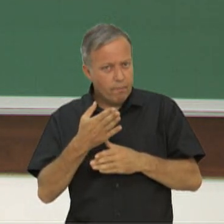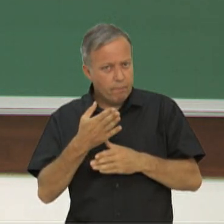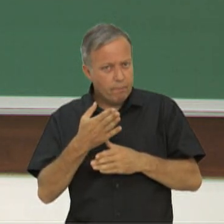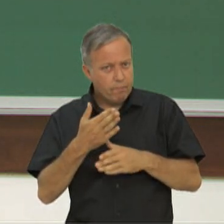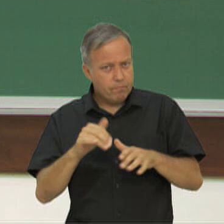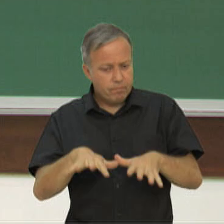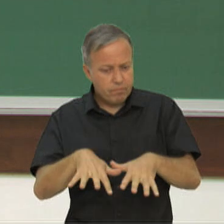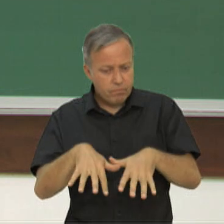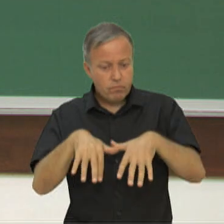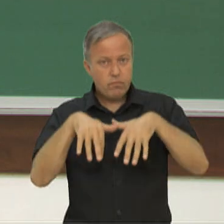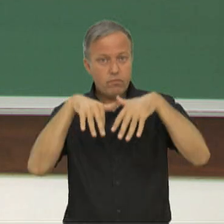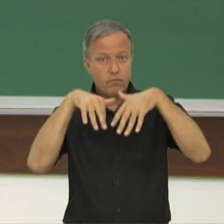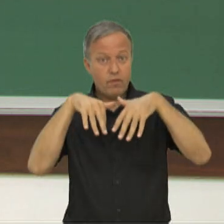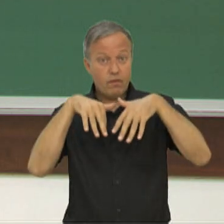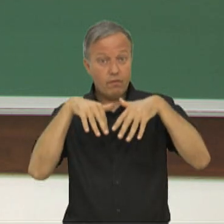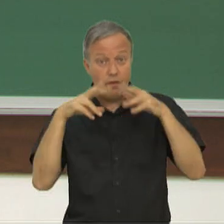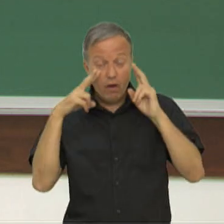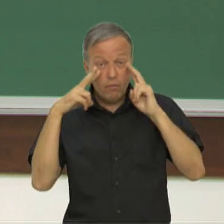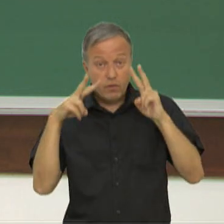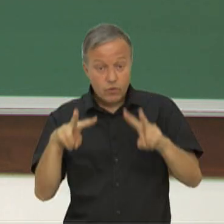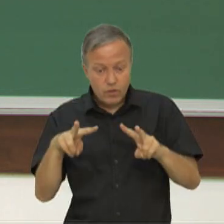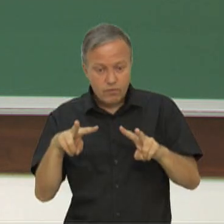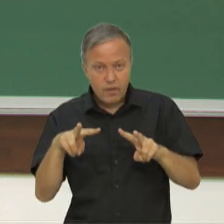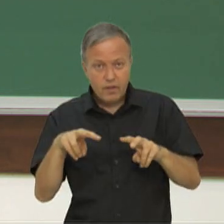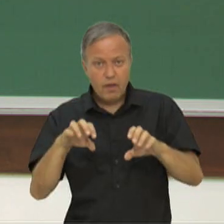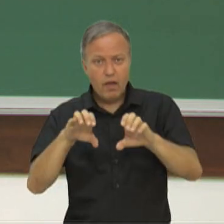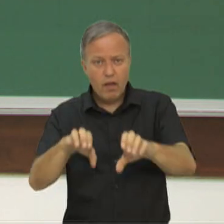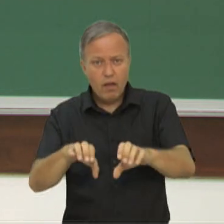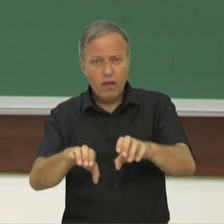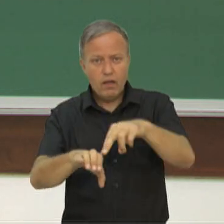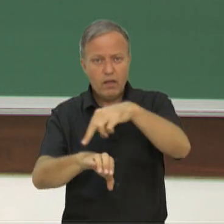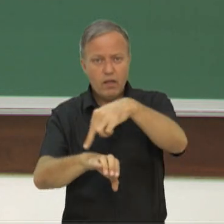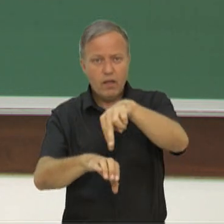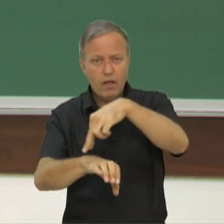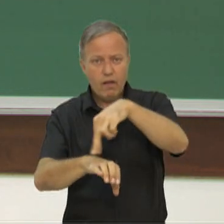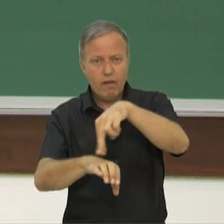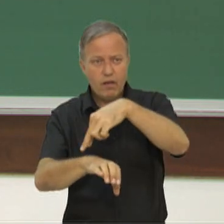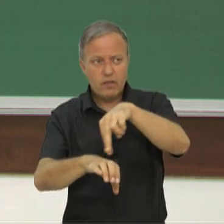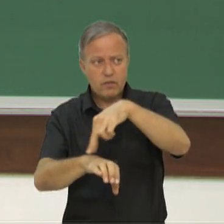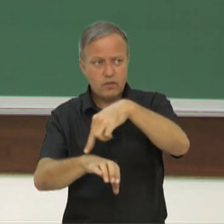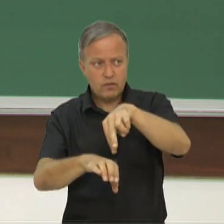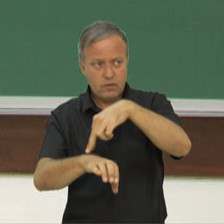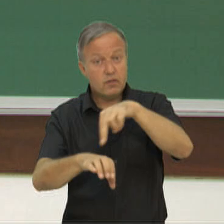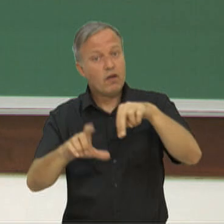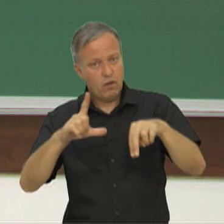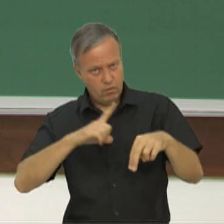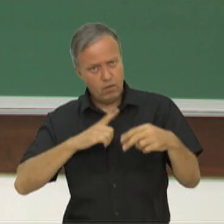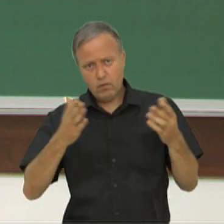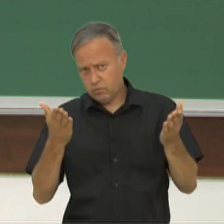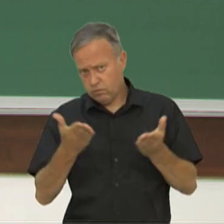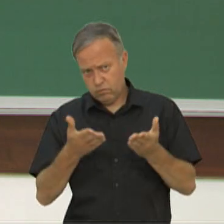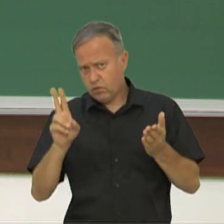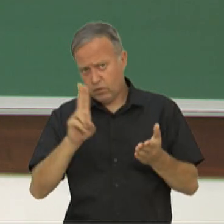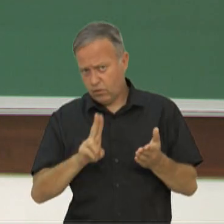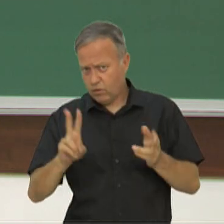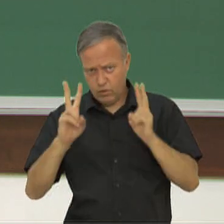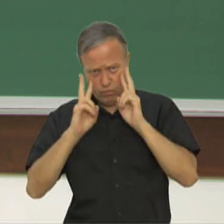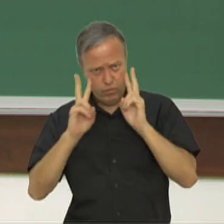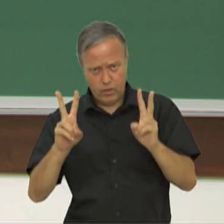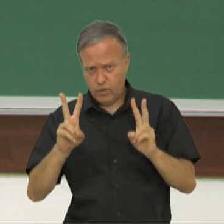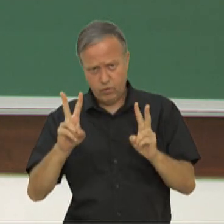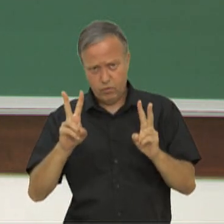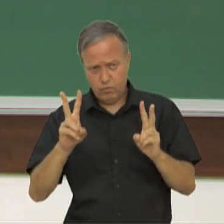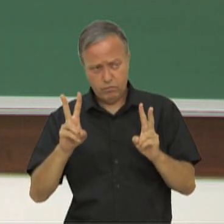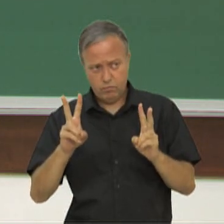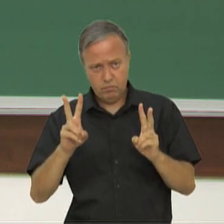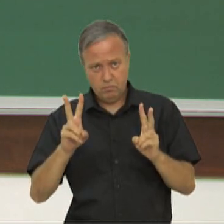apresentação da dança, do balé, nós temos uma característica atual, né? Que nós assistimos às apresentações de